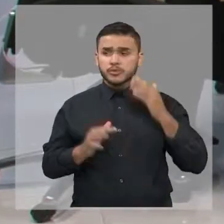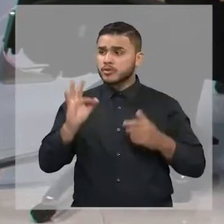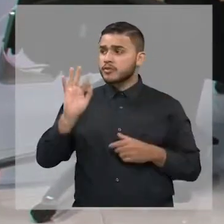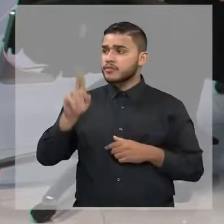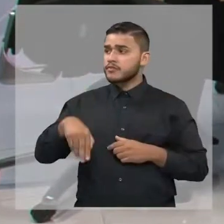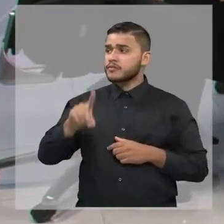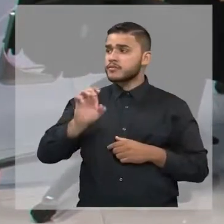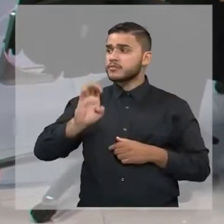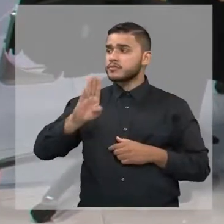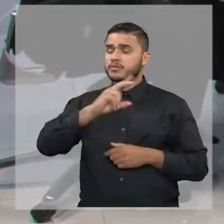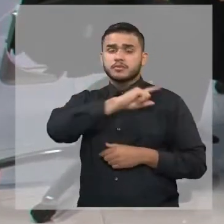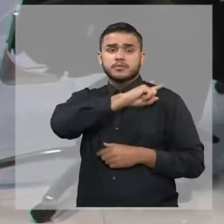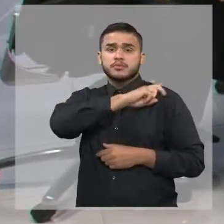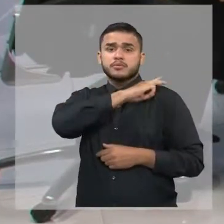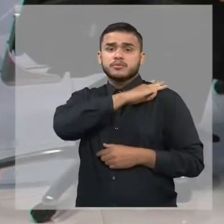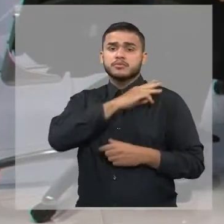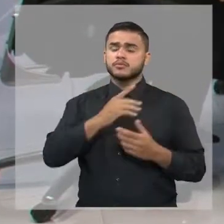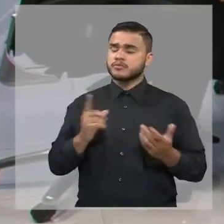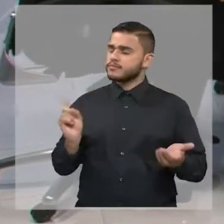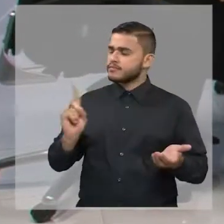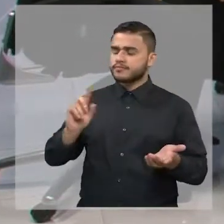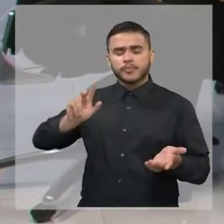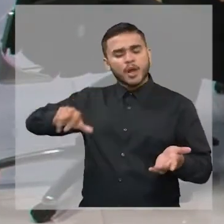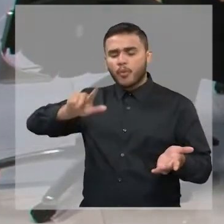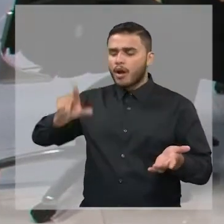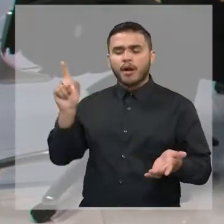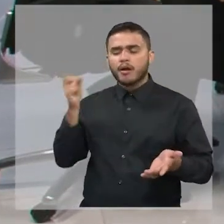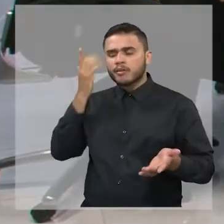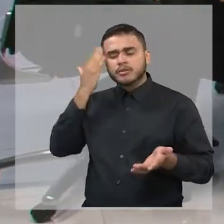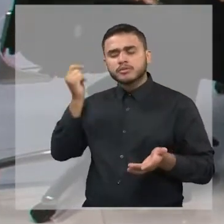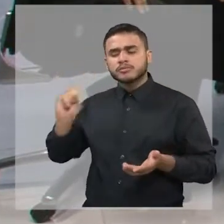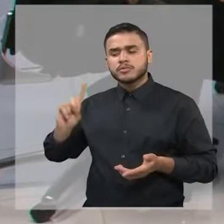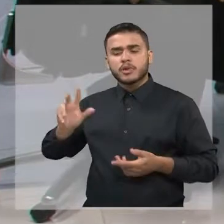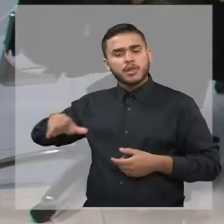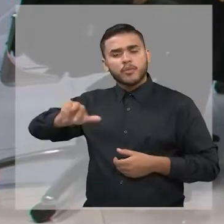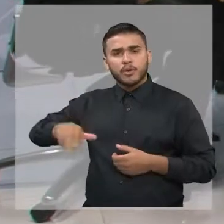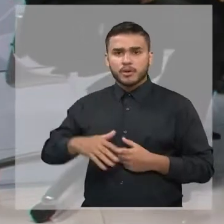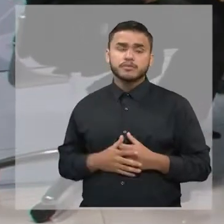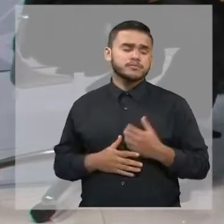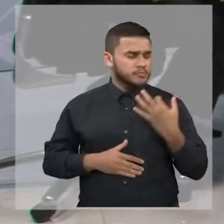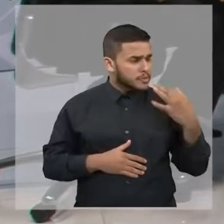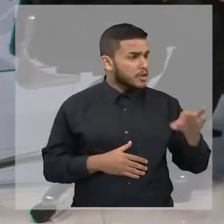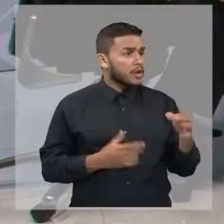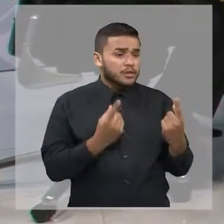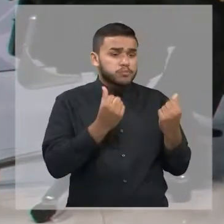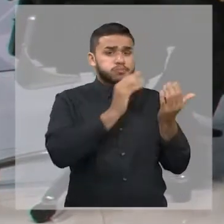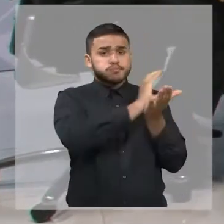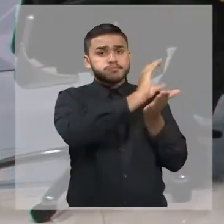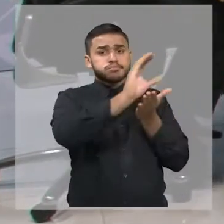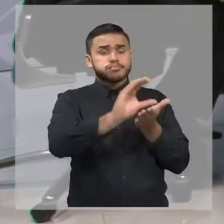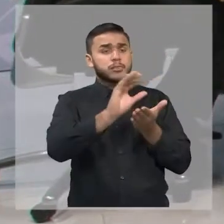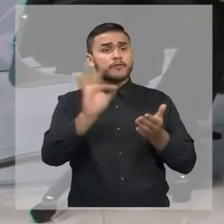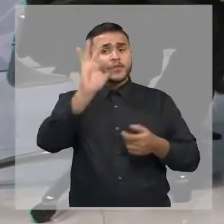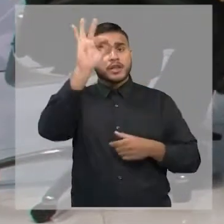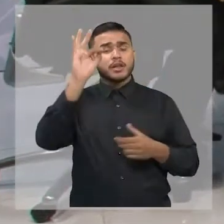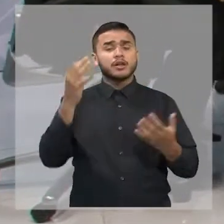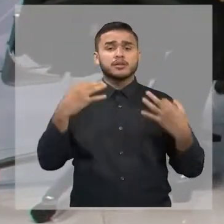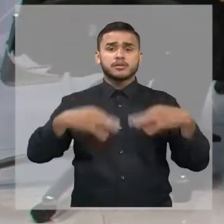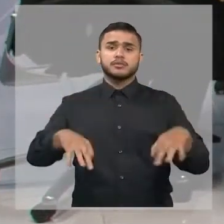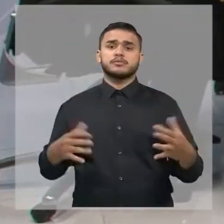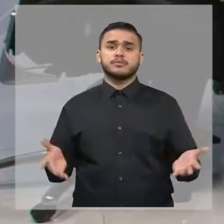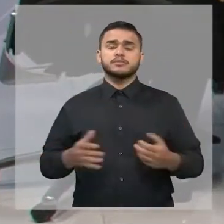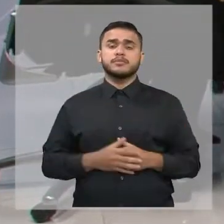é representativo. Não é representativo em relação ao gasto. Não é representativo. Vem do dinheiro da União, é dividido também. A gente precisaria investir